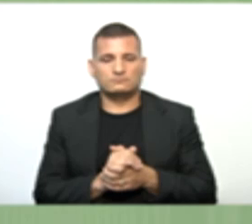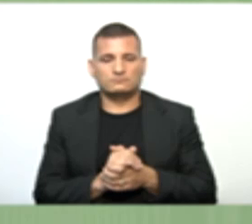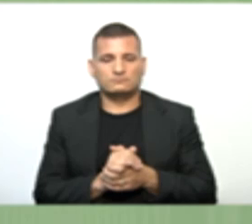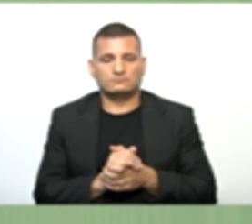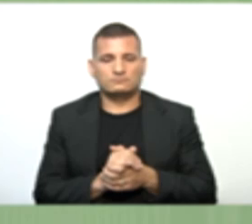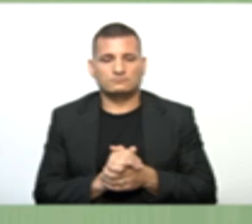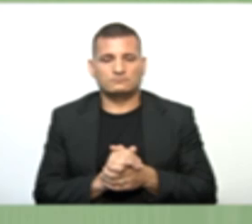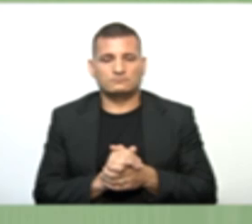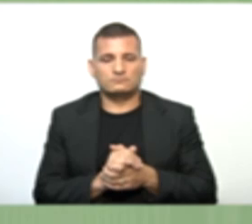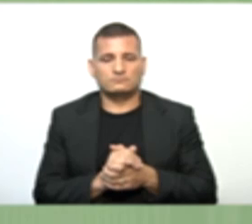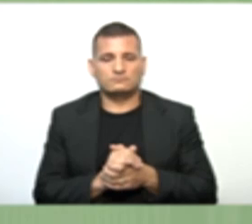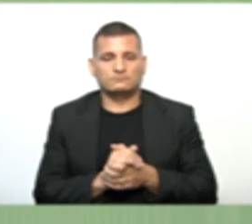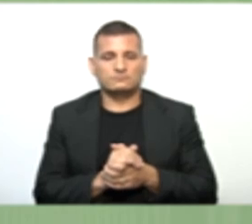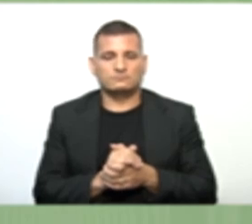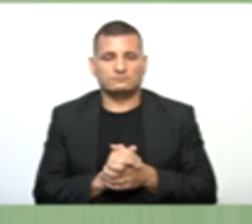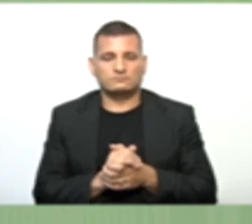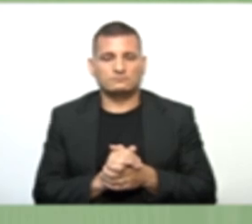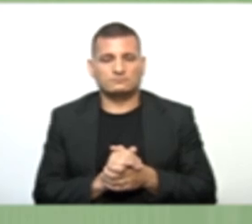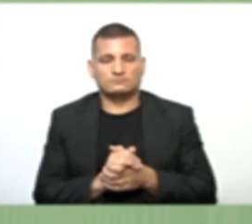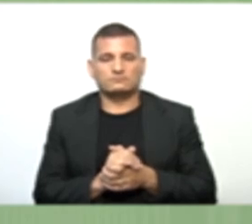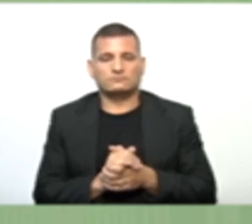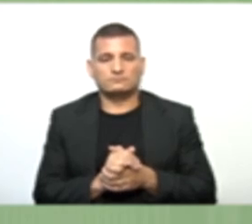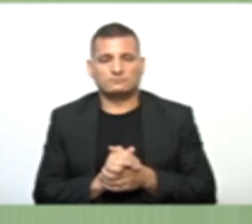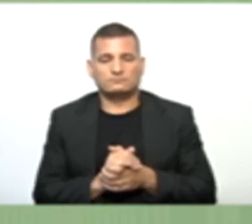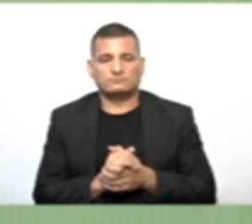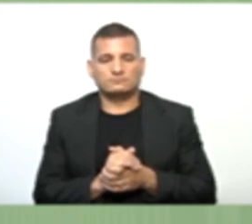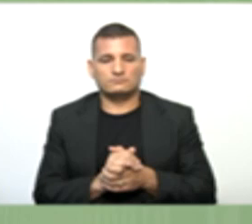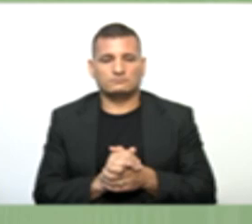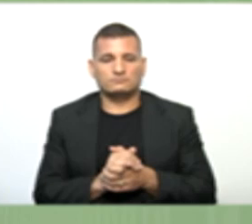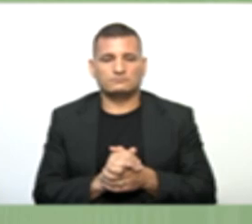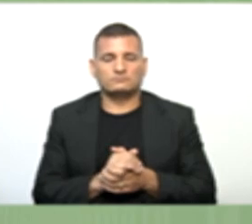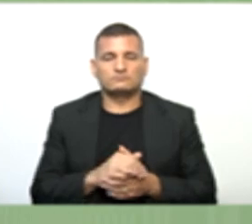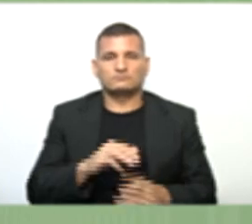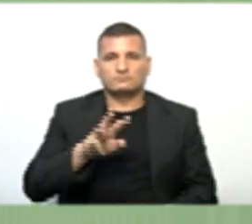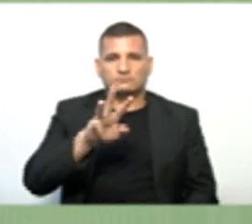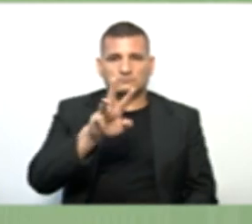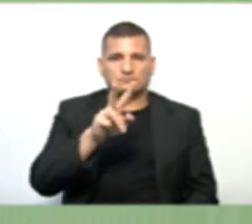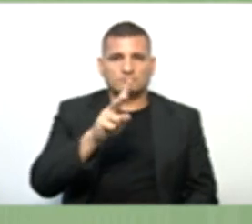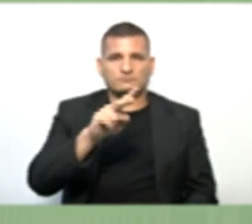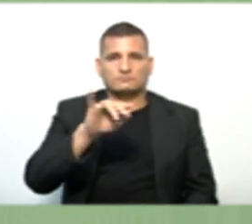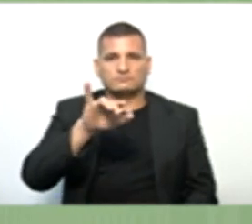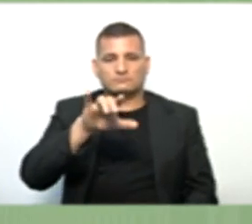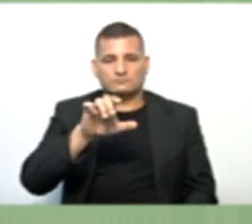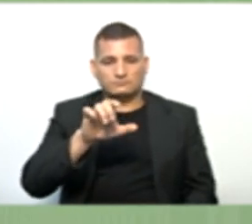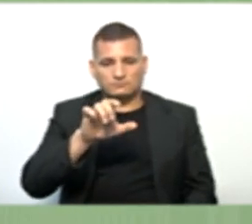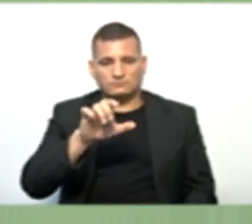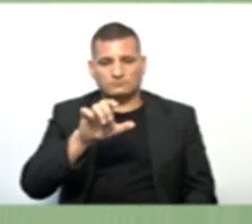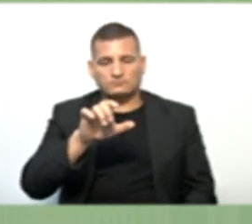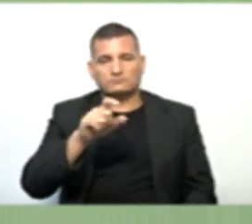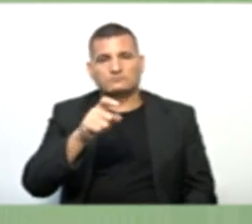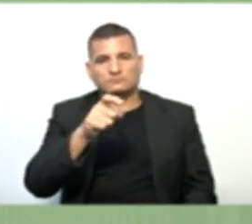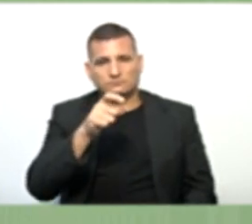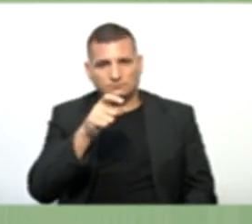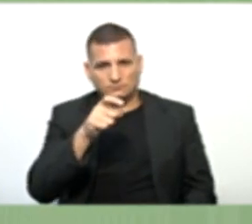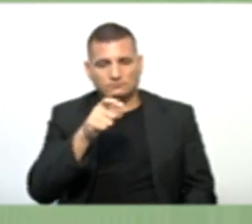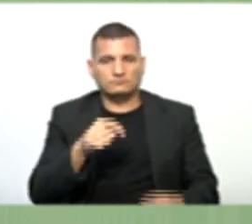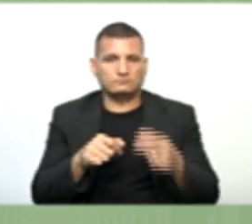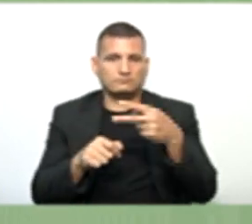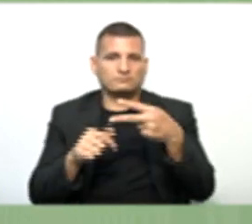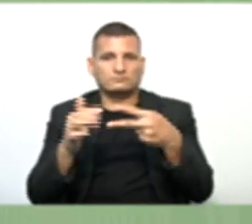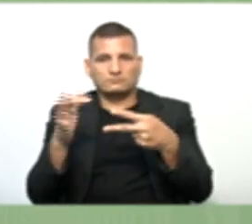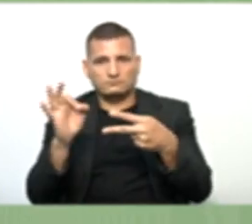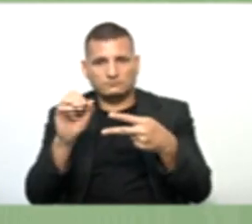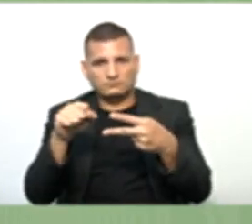certo? Aí, ele vai chegar aqui e vai fazer while x, que é 0. 0 é menor que 10? Sim. Então, ele vai entrar no laço